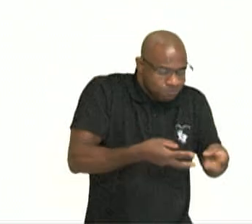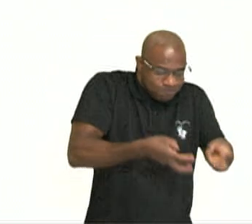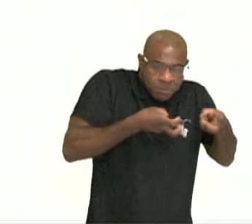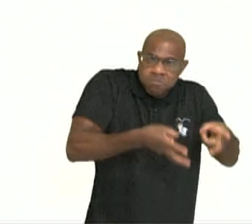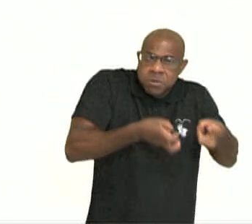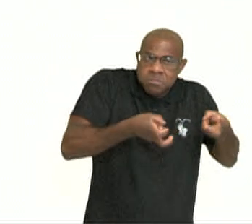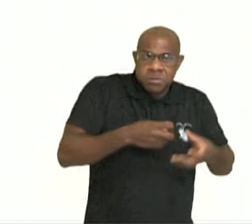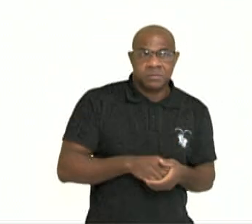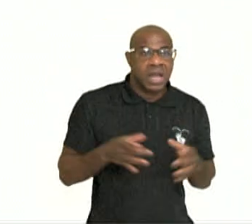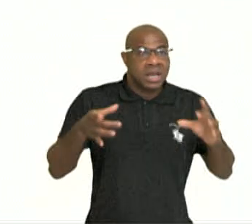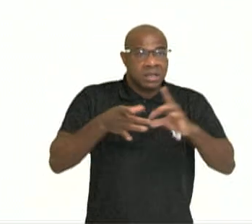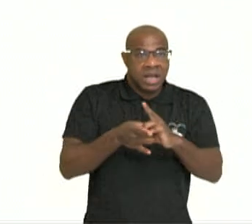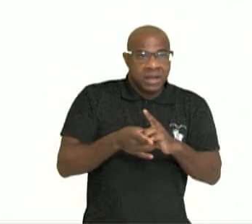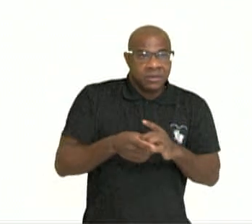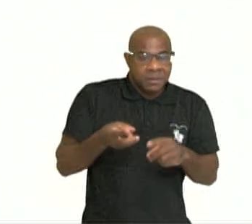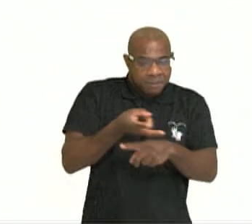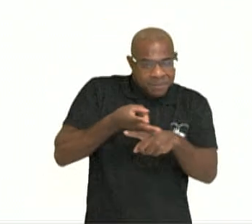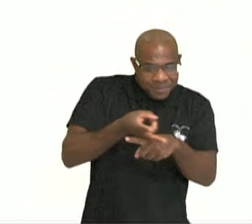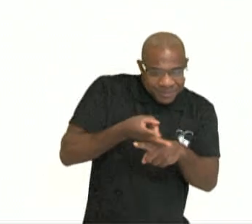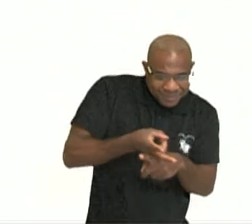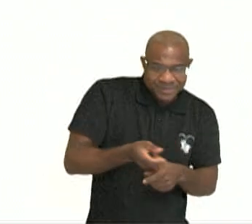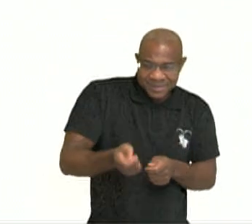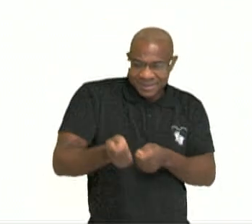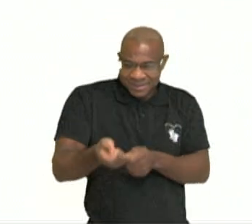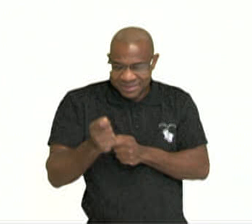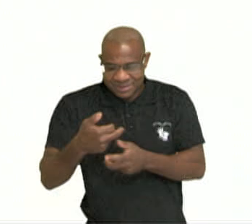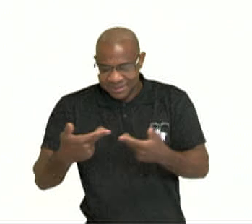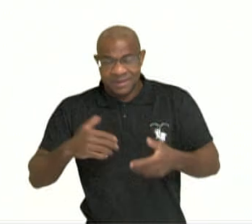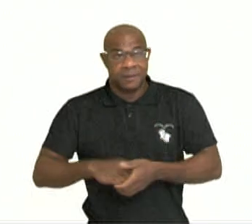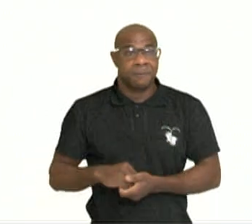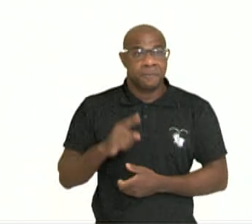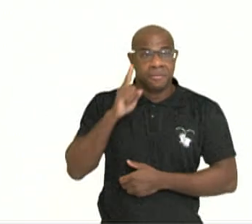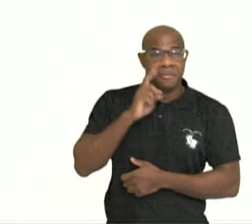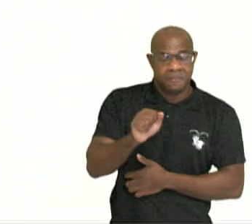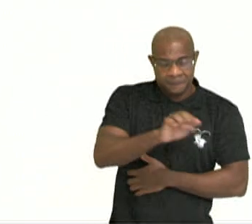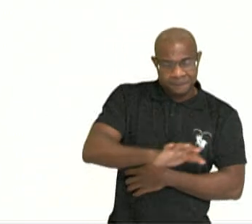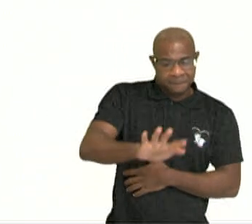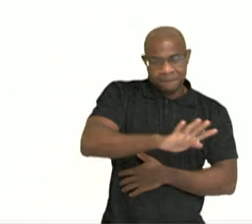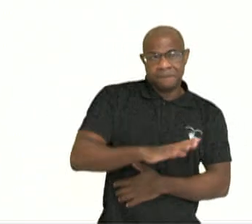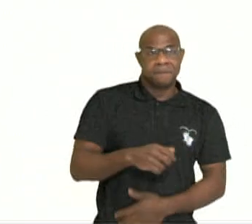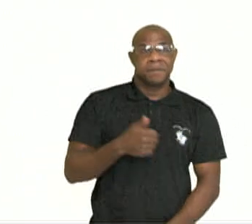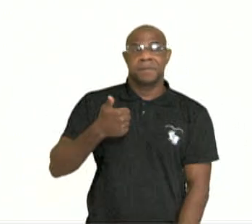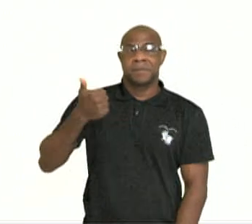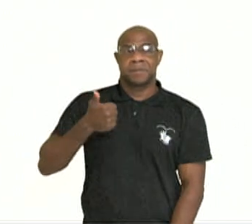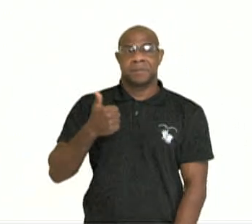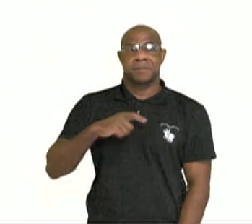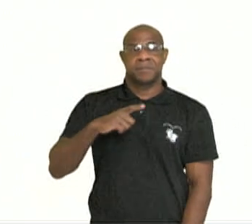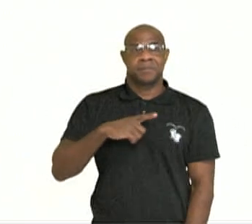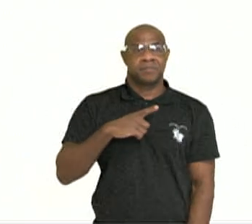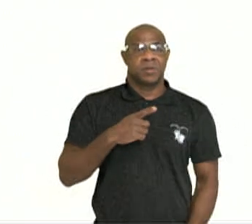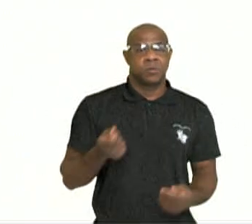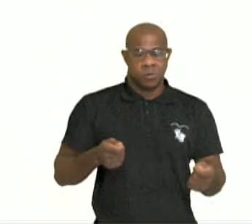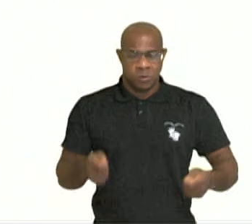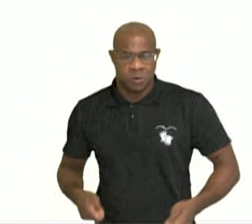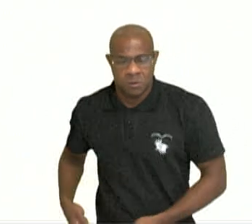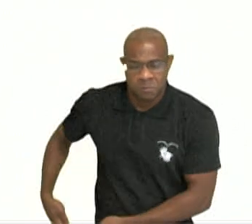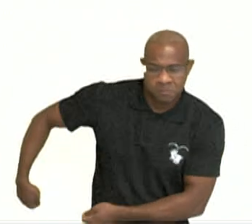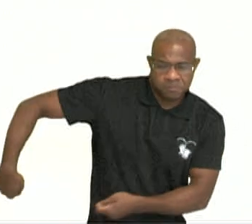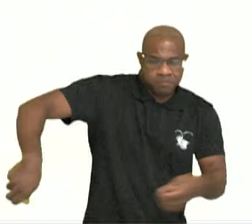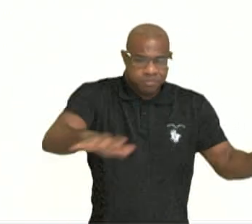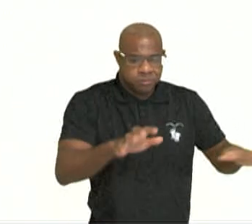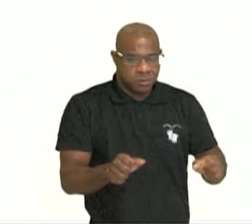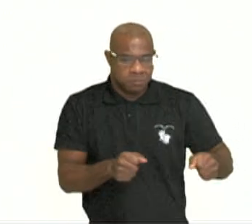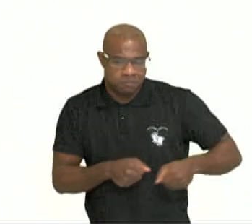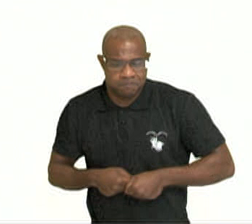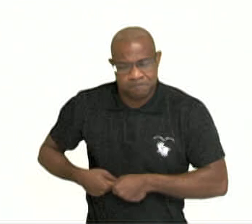dar uma olhada nas imagens? Na primeira, nós temos uma pessoa ali com uma rede, né?